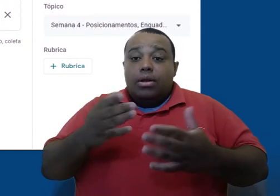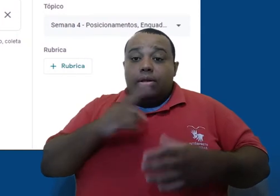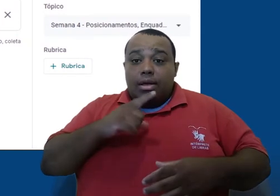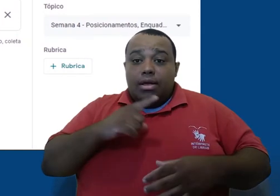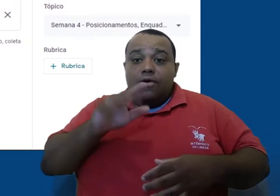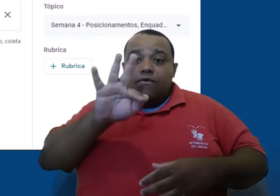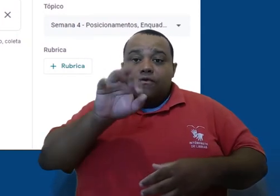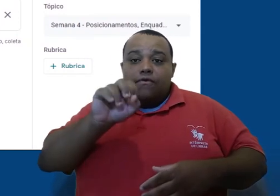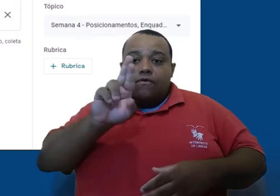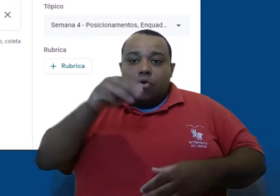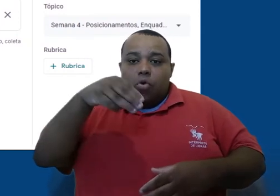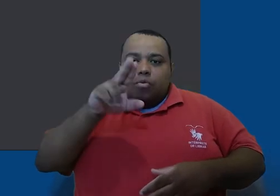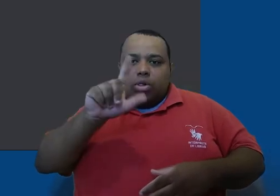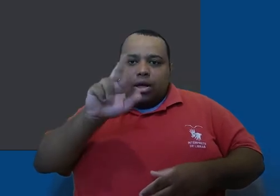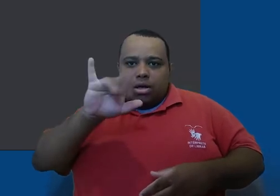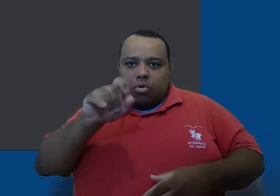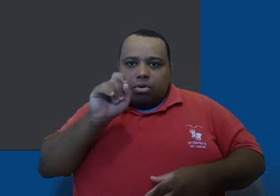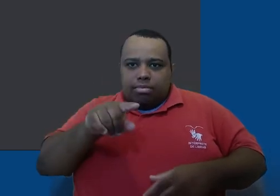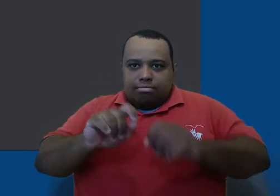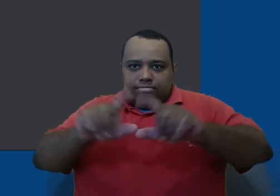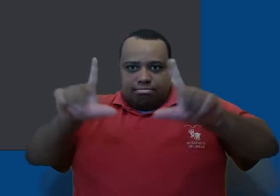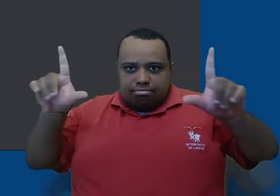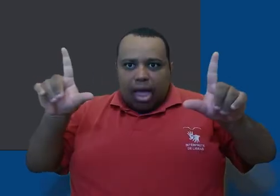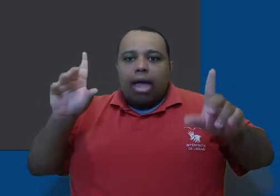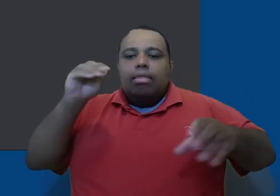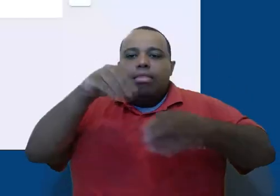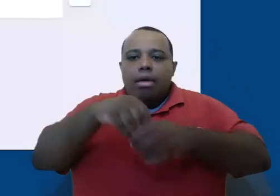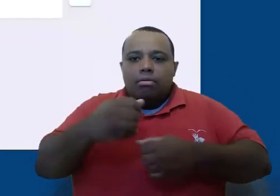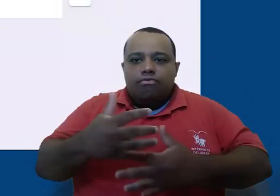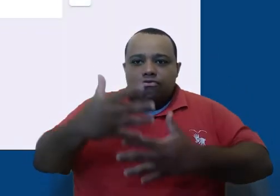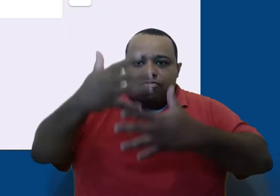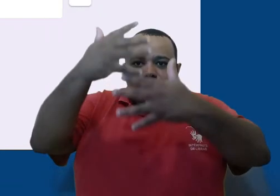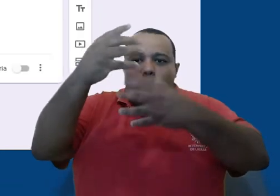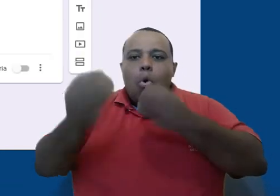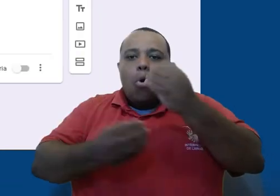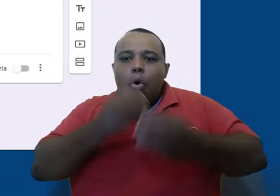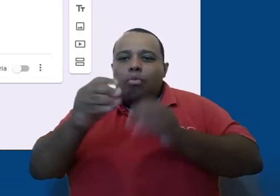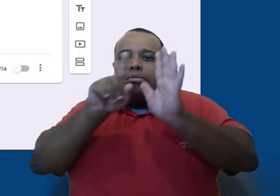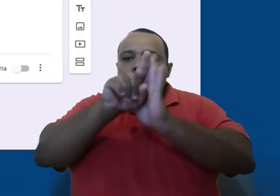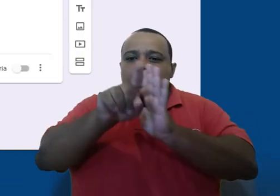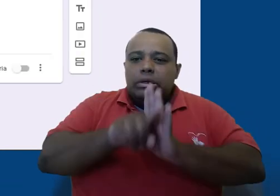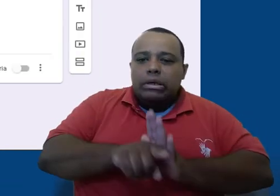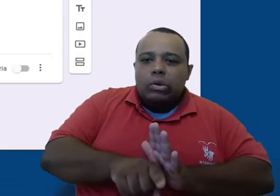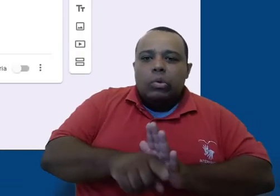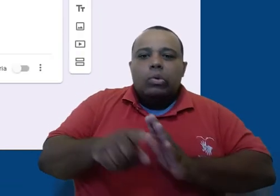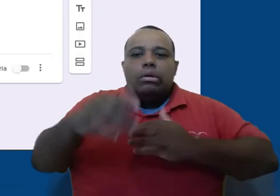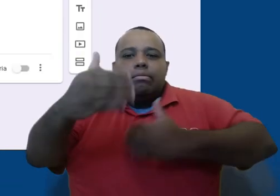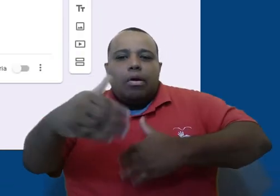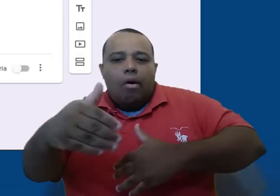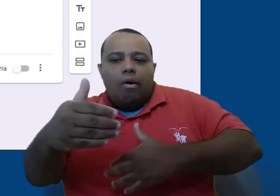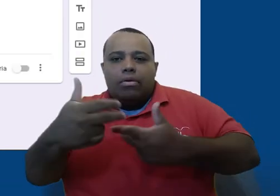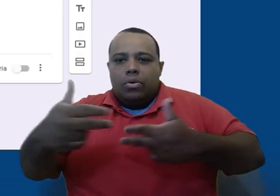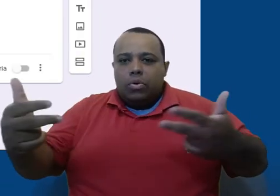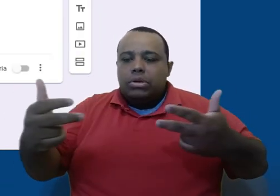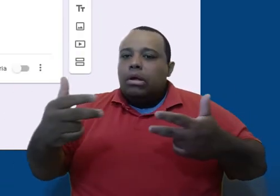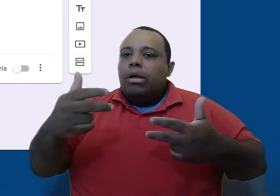branco ou branco com esse como o Google coloca aqui e em geral Neste vídeo não entrar em detalhes sobre a criação de um teste em